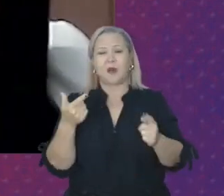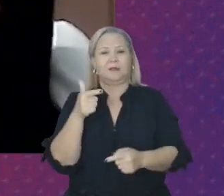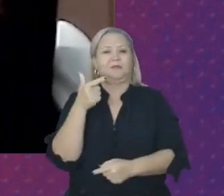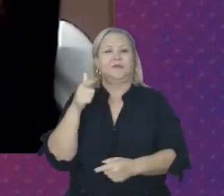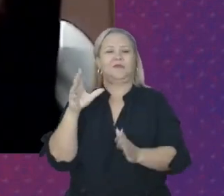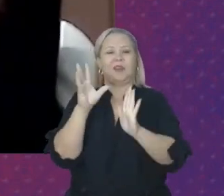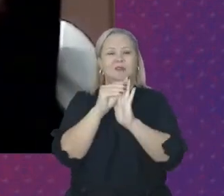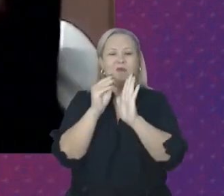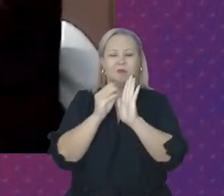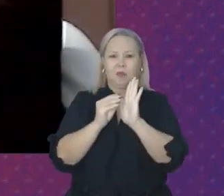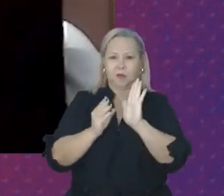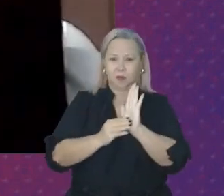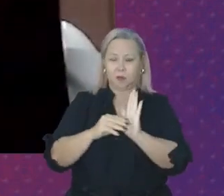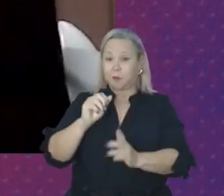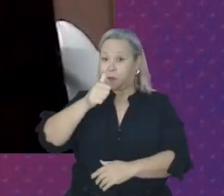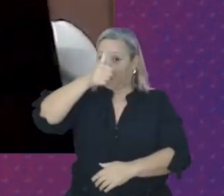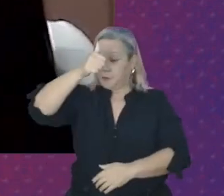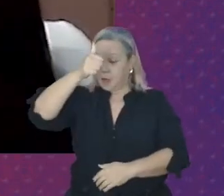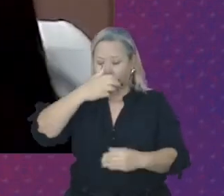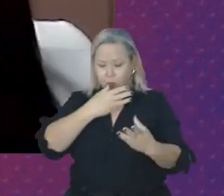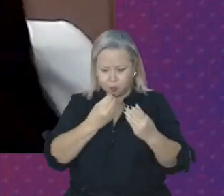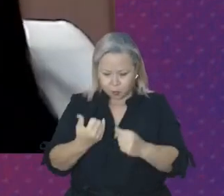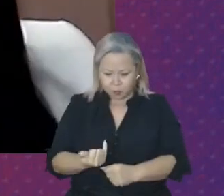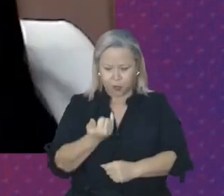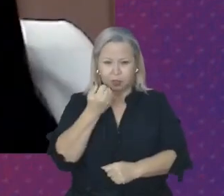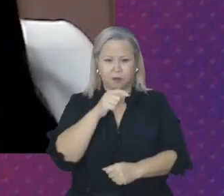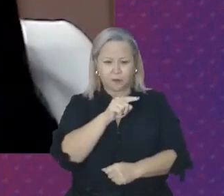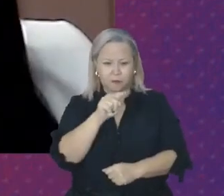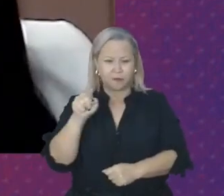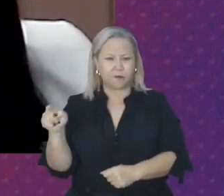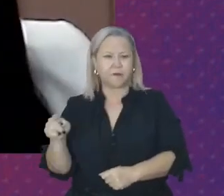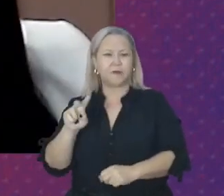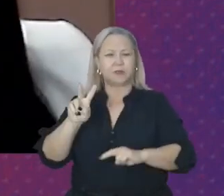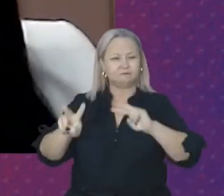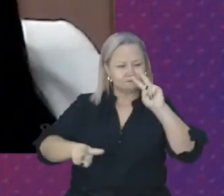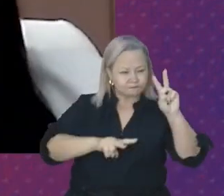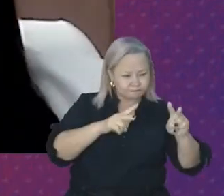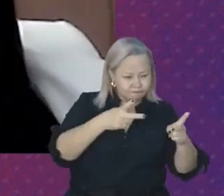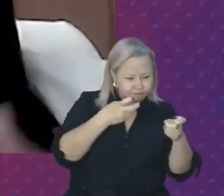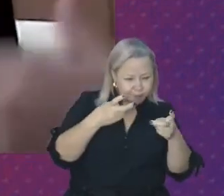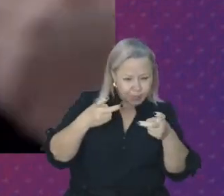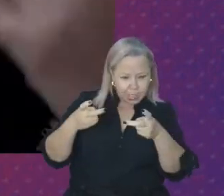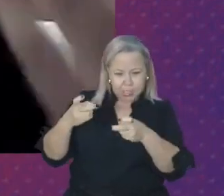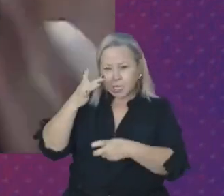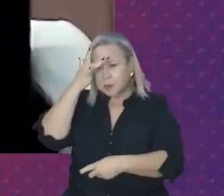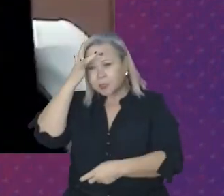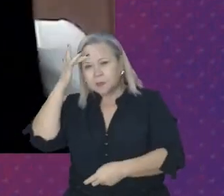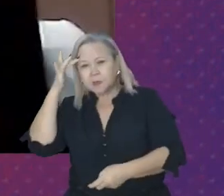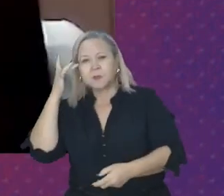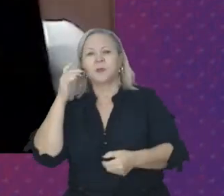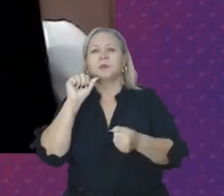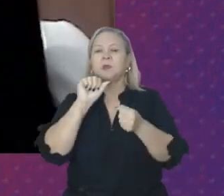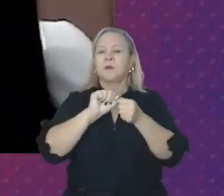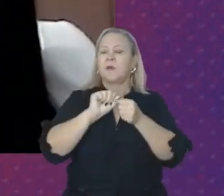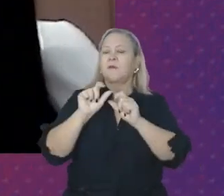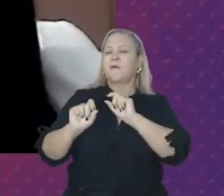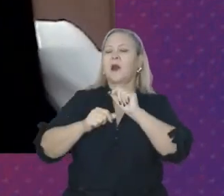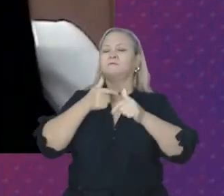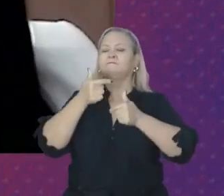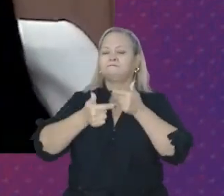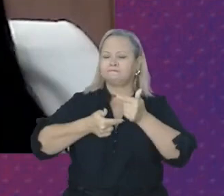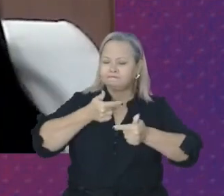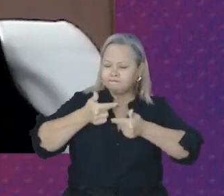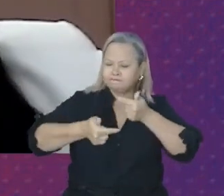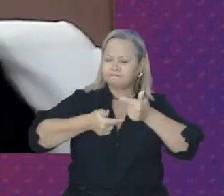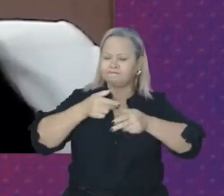isso que é primeiro muito importante que você ouça as pessoas, que você faça esse